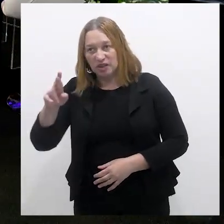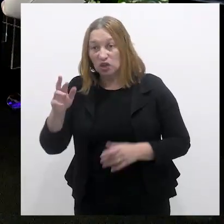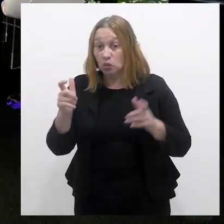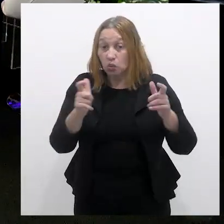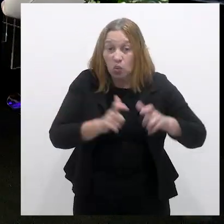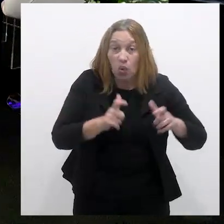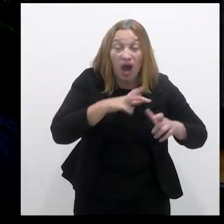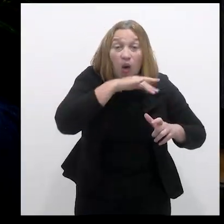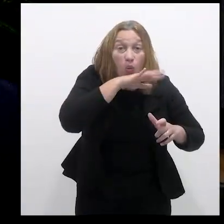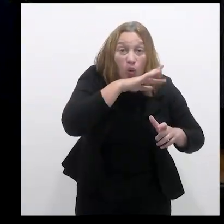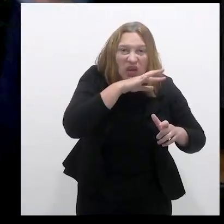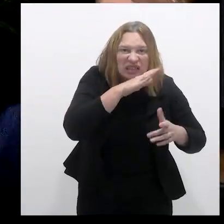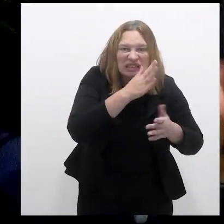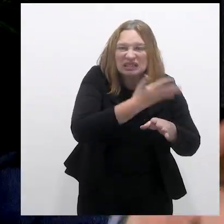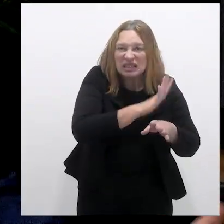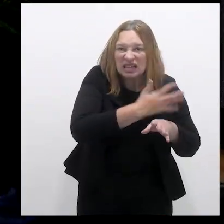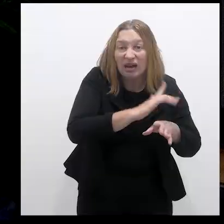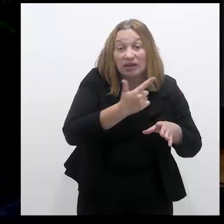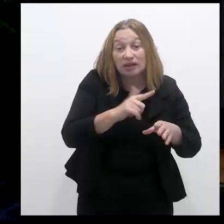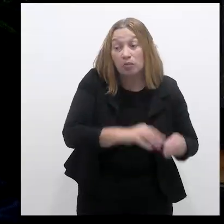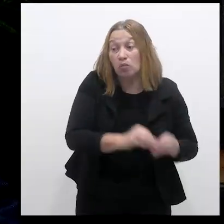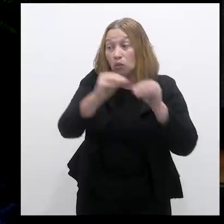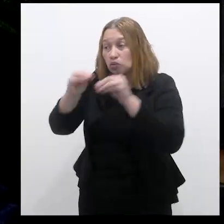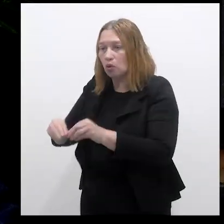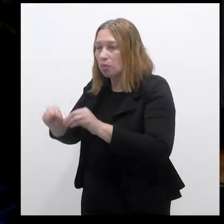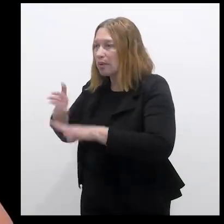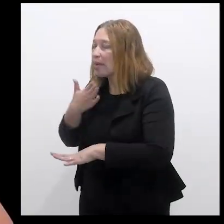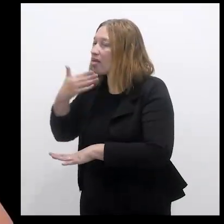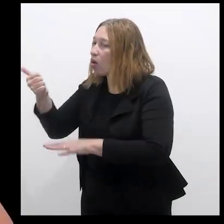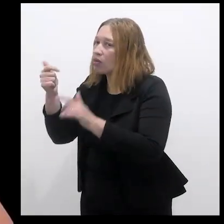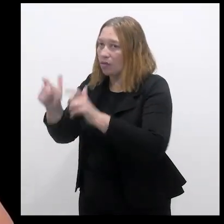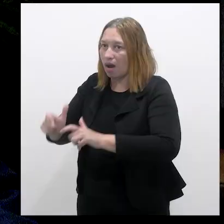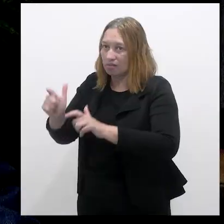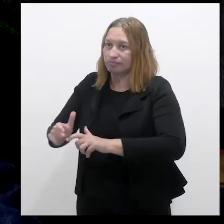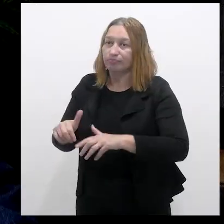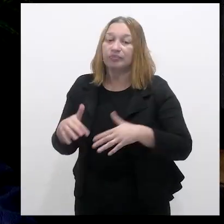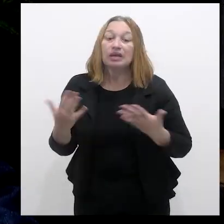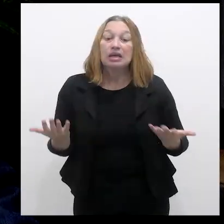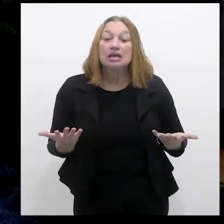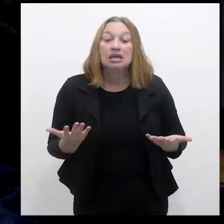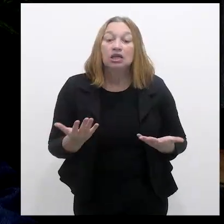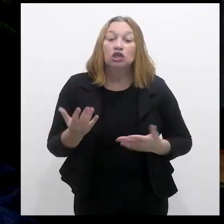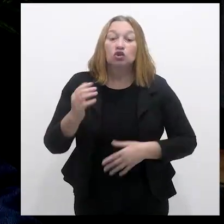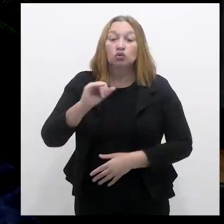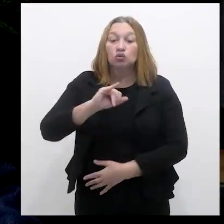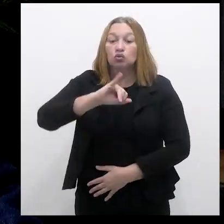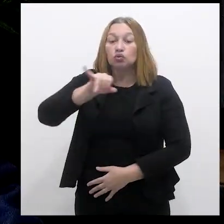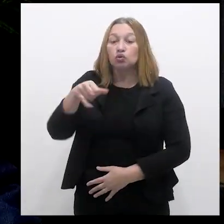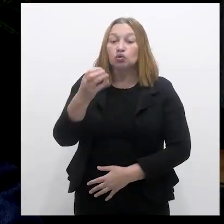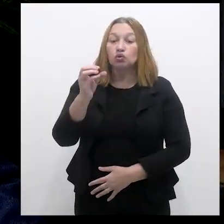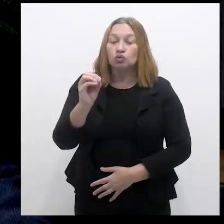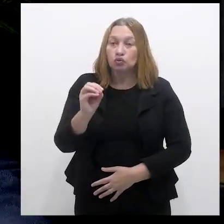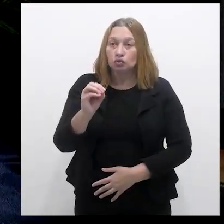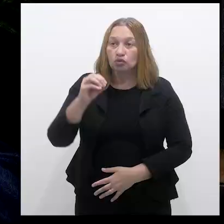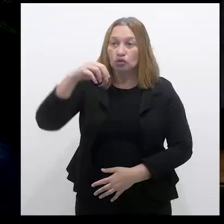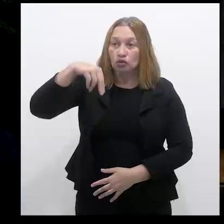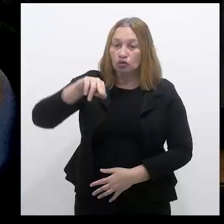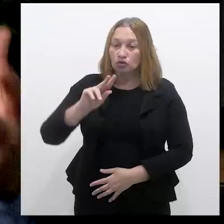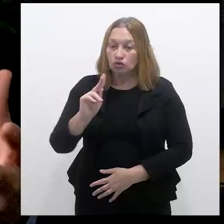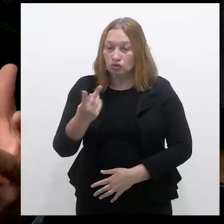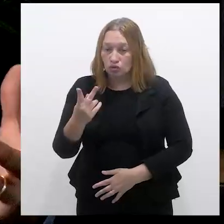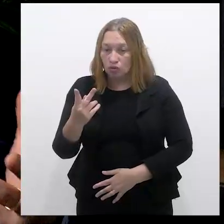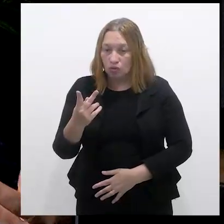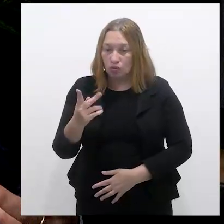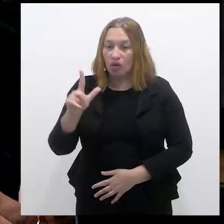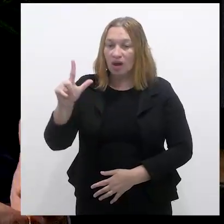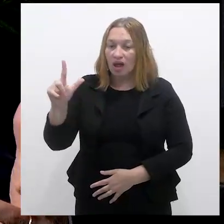ensaiava para a maior sala de concertos da América Latina. Incrível, né? E o John Nashlin, em muitos